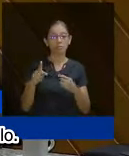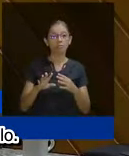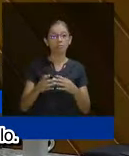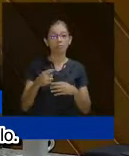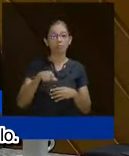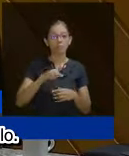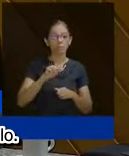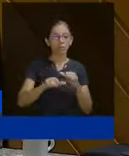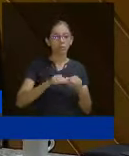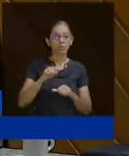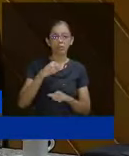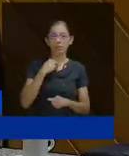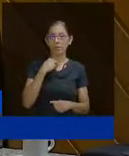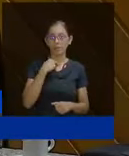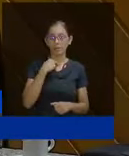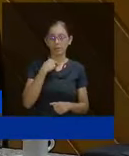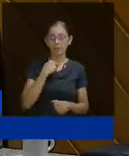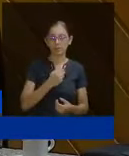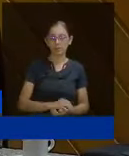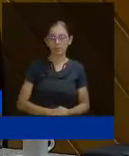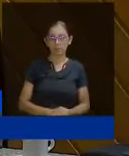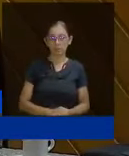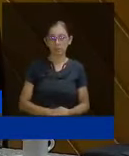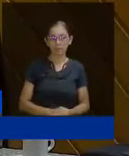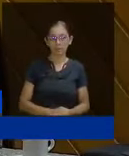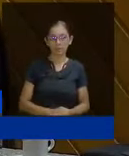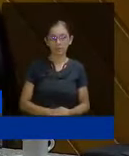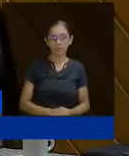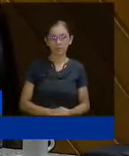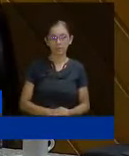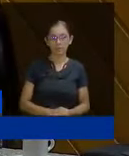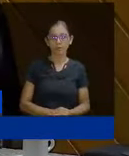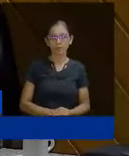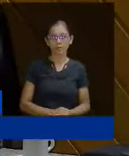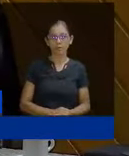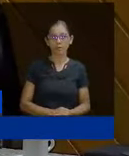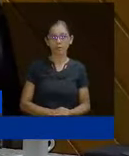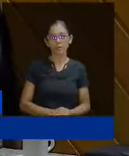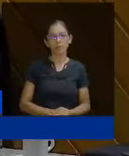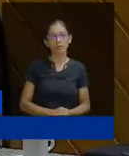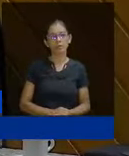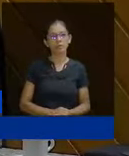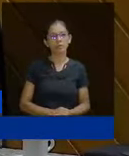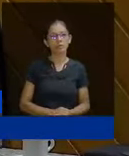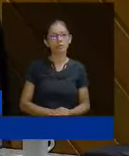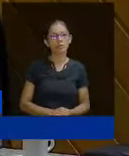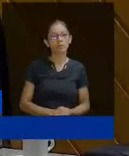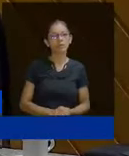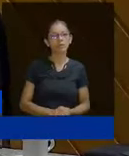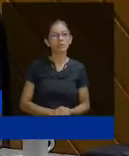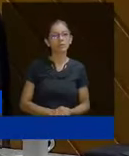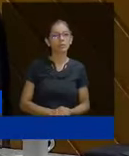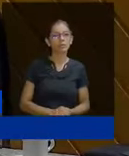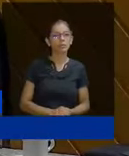há dolo. Eu, com essas considerações, entendo com muita atenção o voto